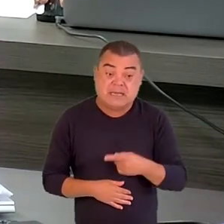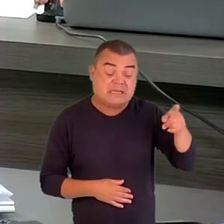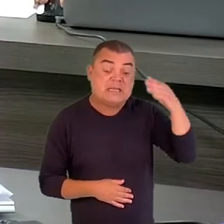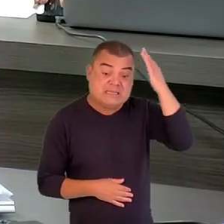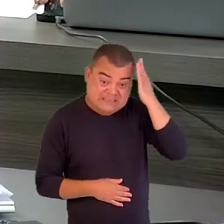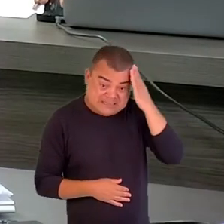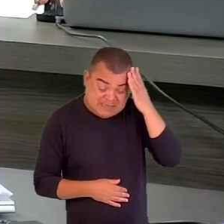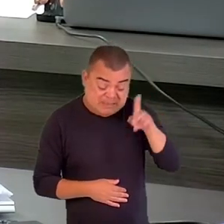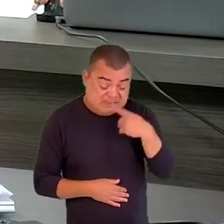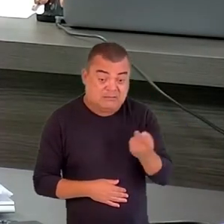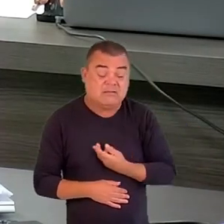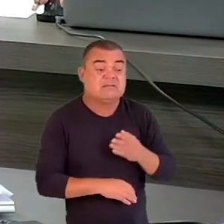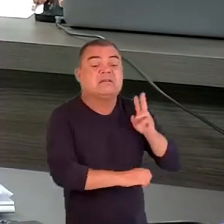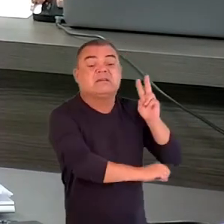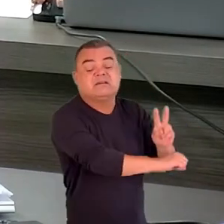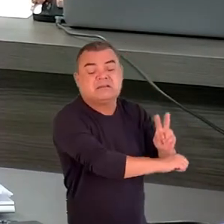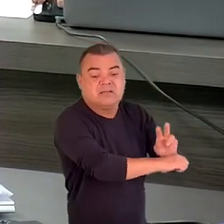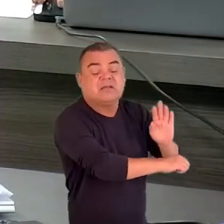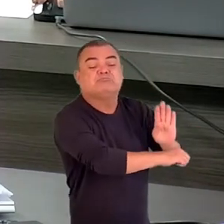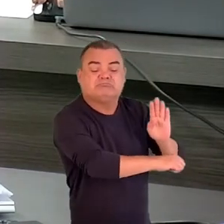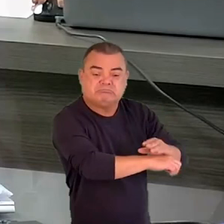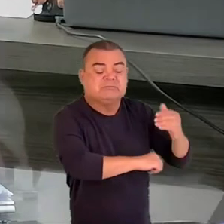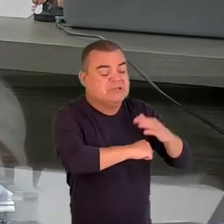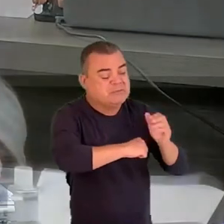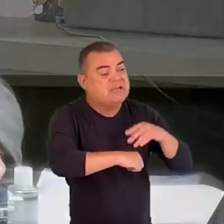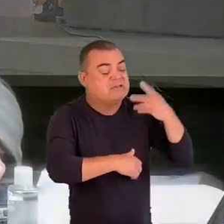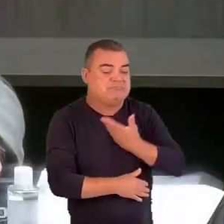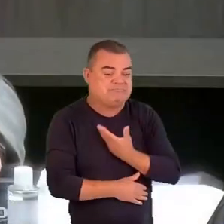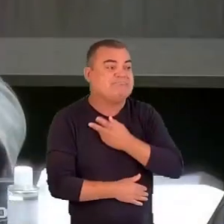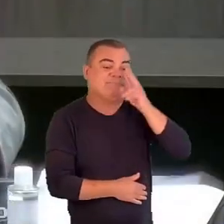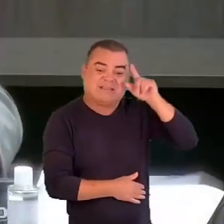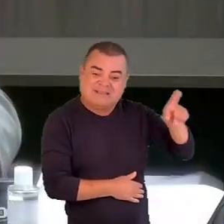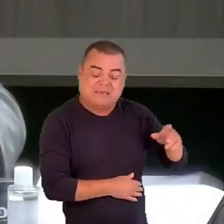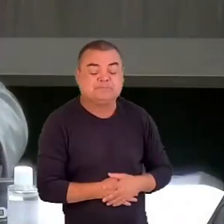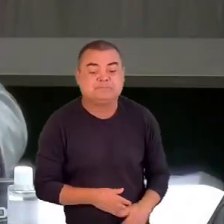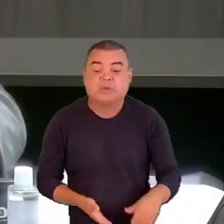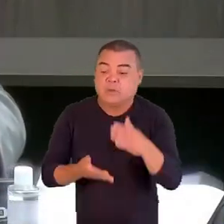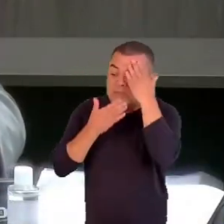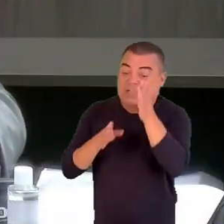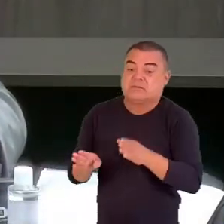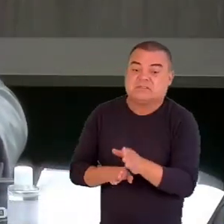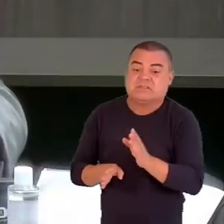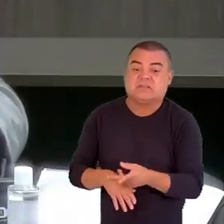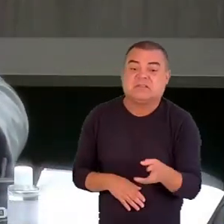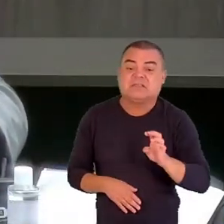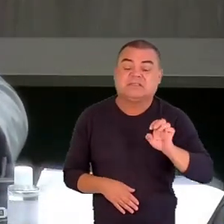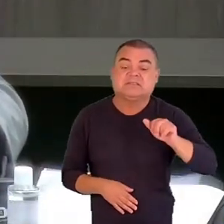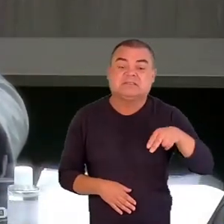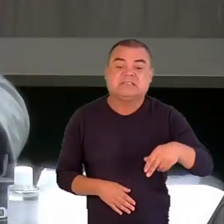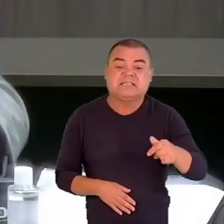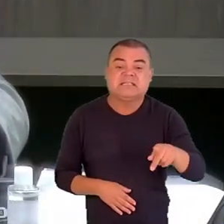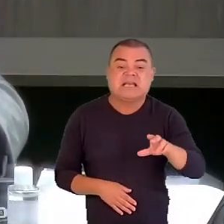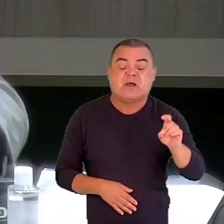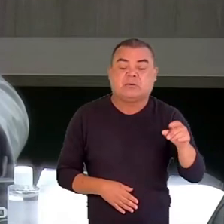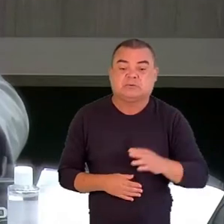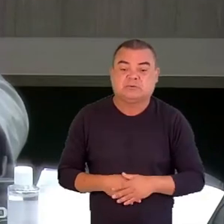solidariedade a ela. É isso, senhor presidente. Muito obrigado. Obrigado, conselheiro Rinaldo Reis. Como, pela ordem, como é que ficamos? O próximo?